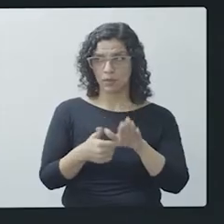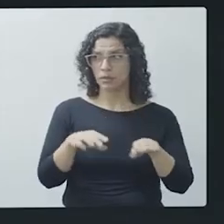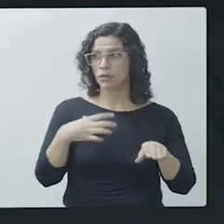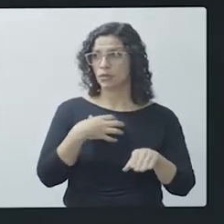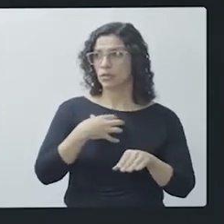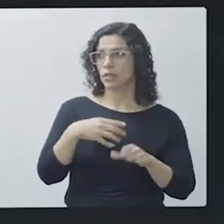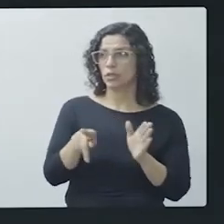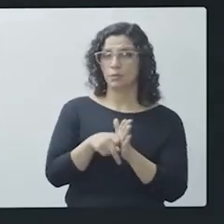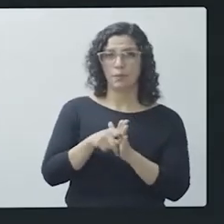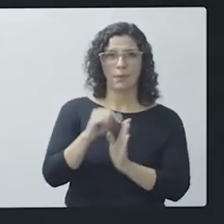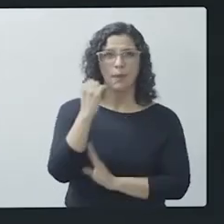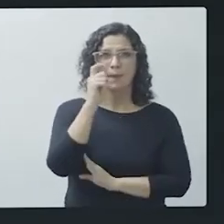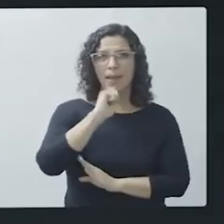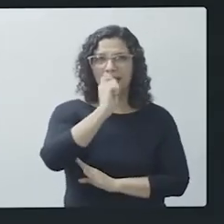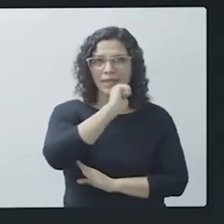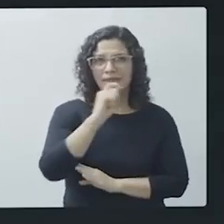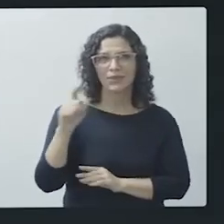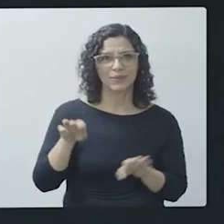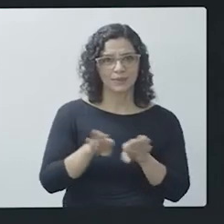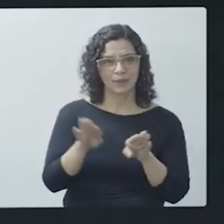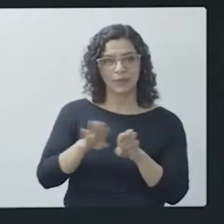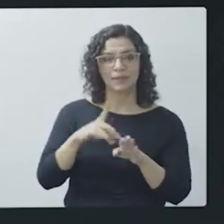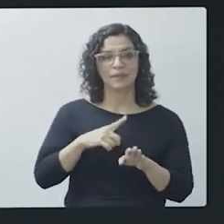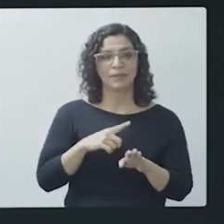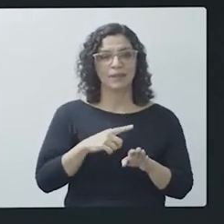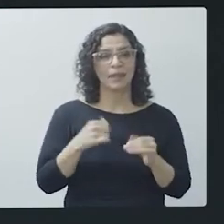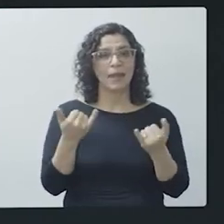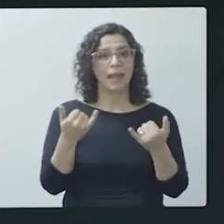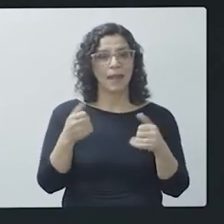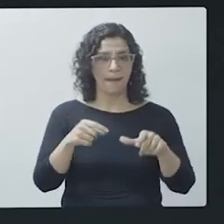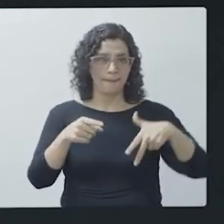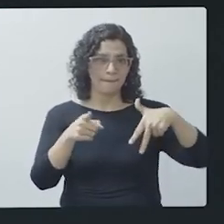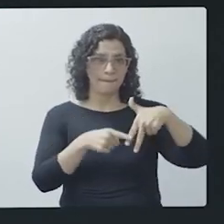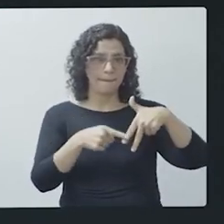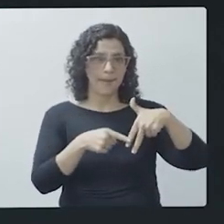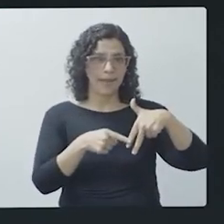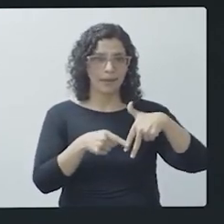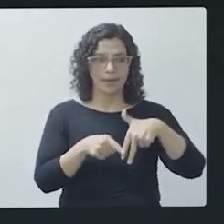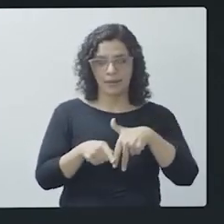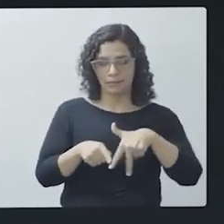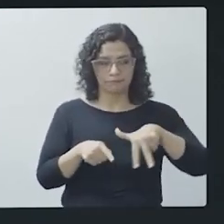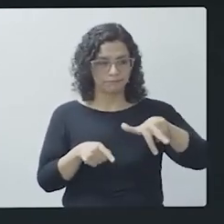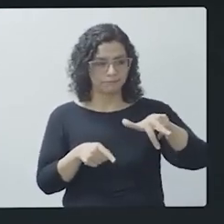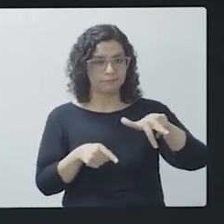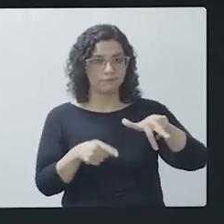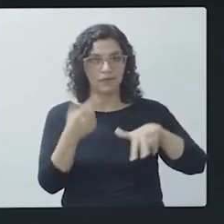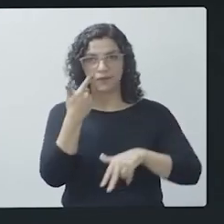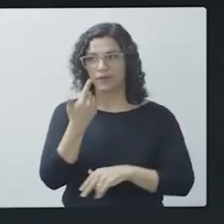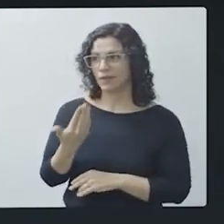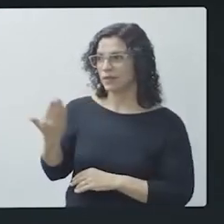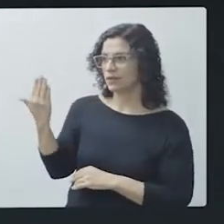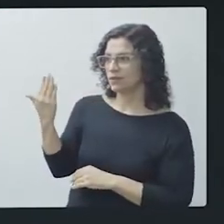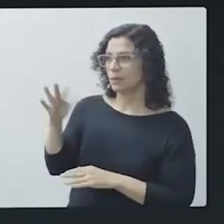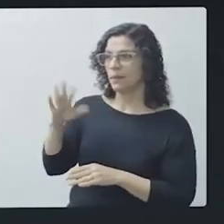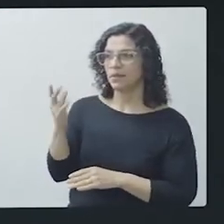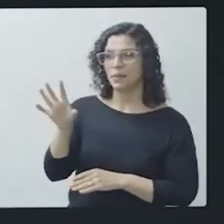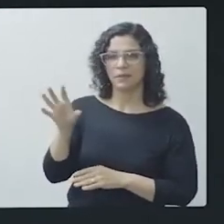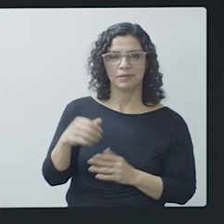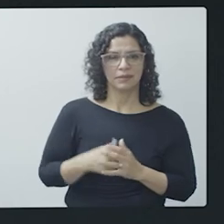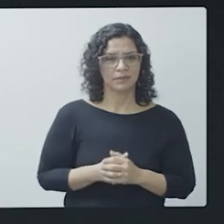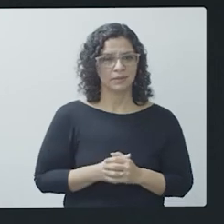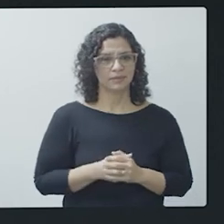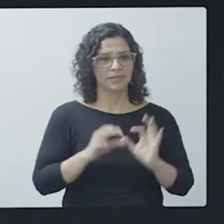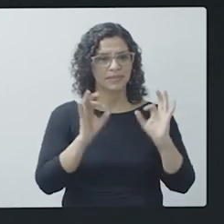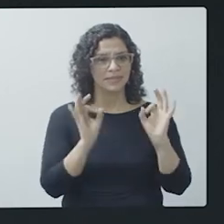representando aqui, representado pelos palitos, e uma das pernas está levantada, mais ou